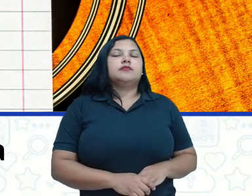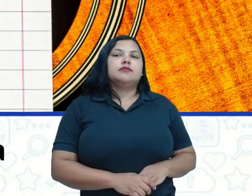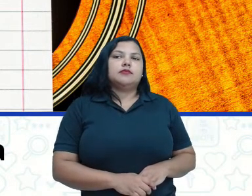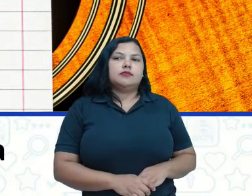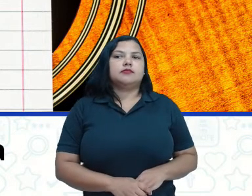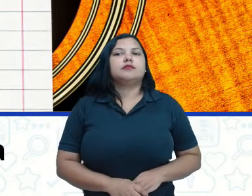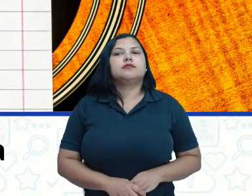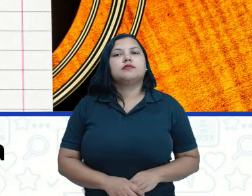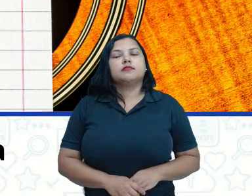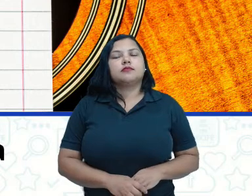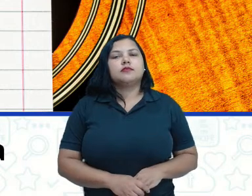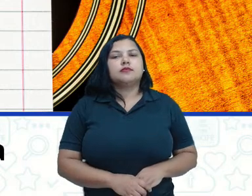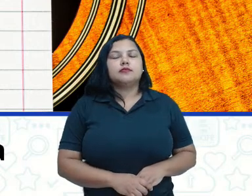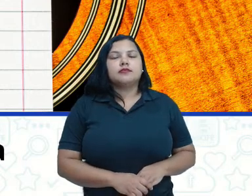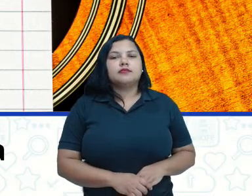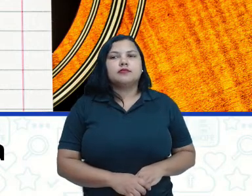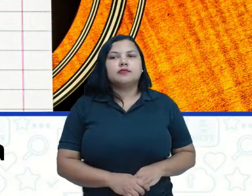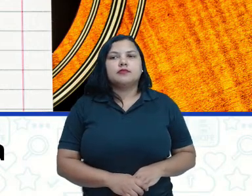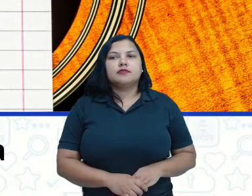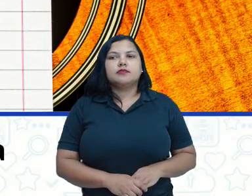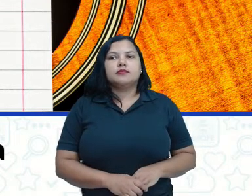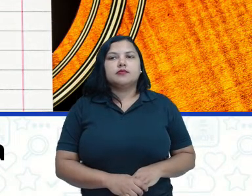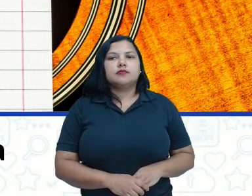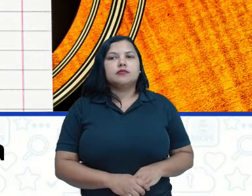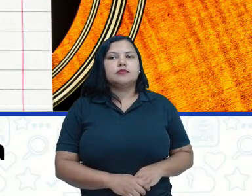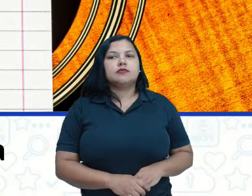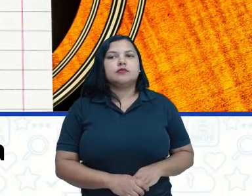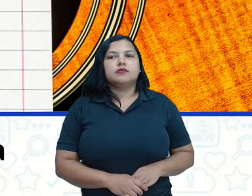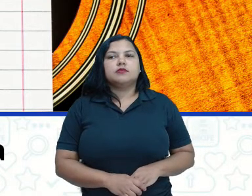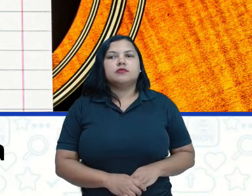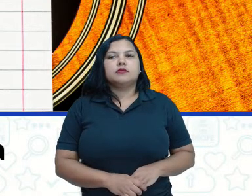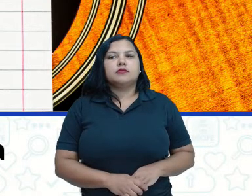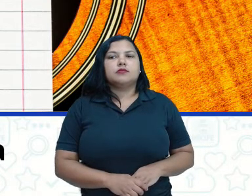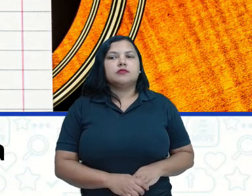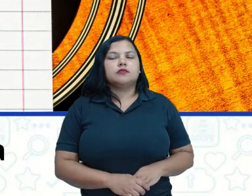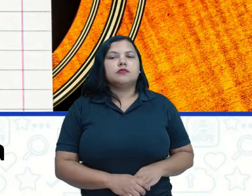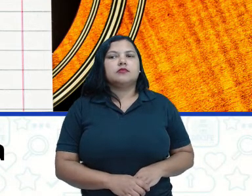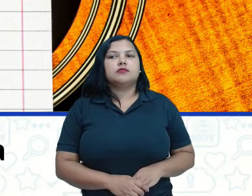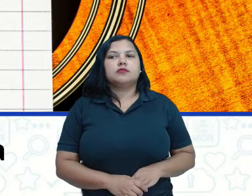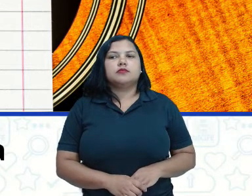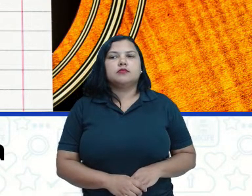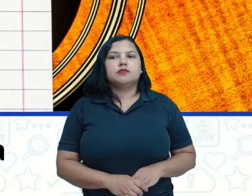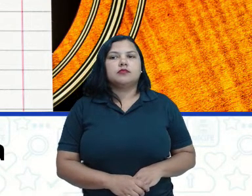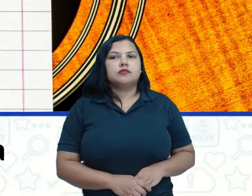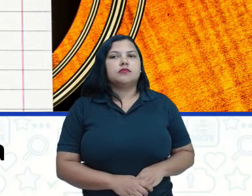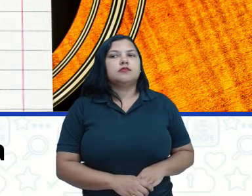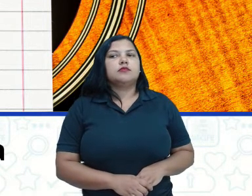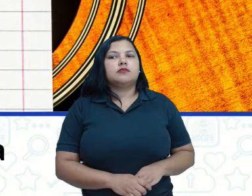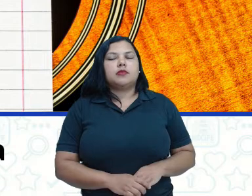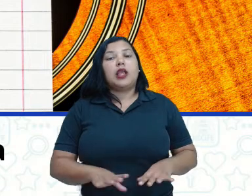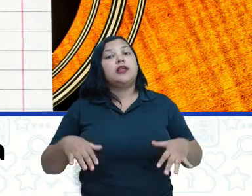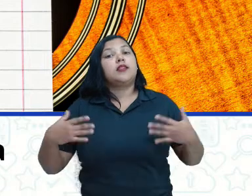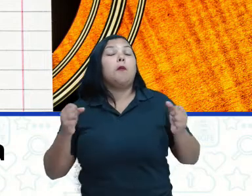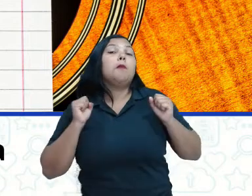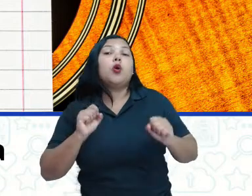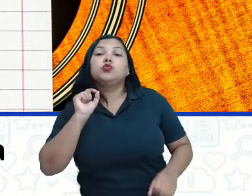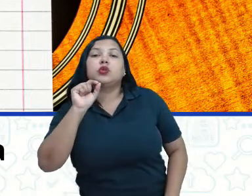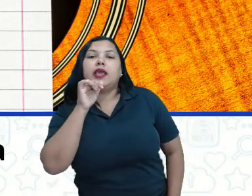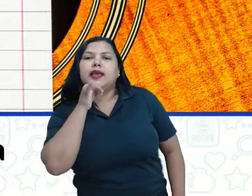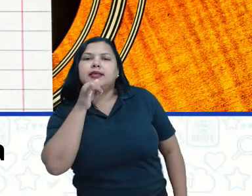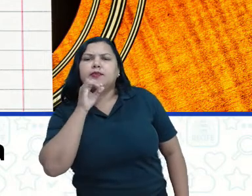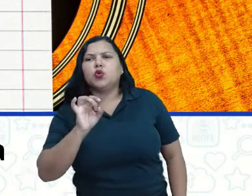and chorus. The writer of lyrics is a lyricist.